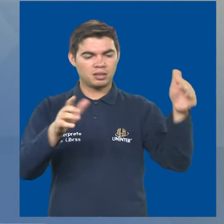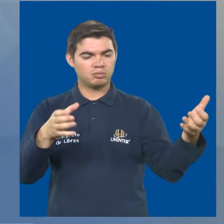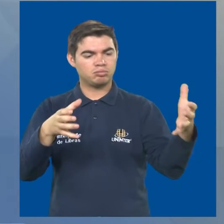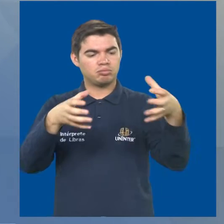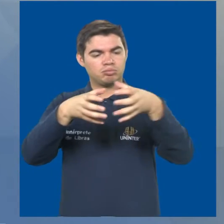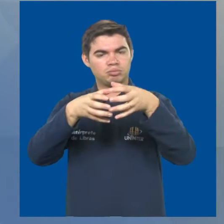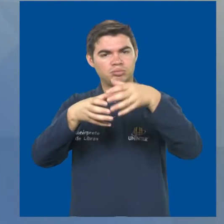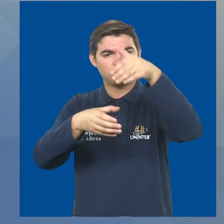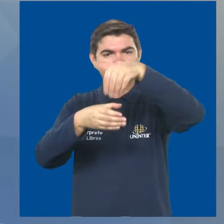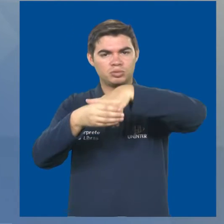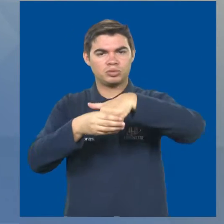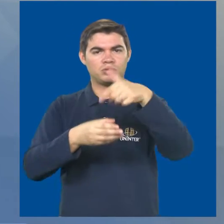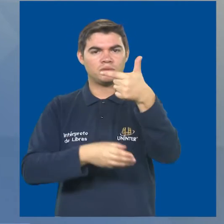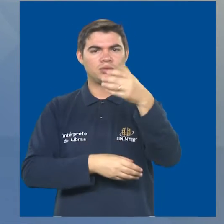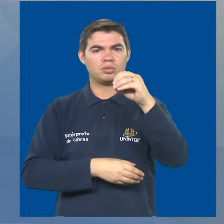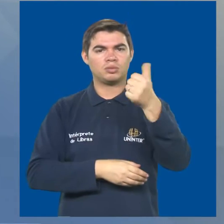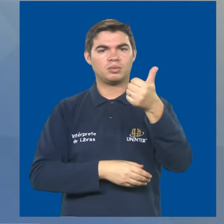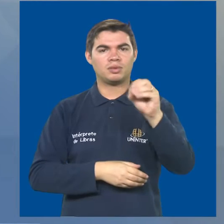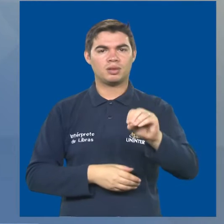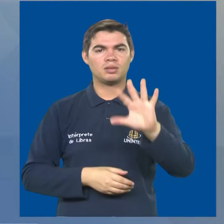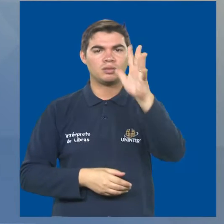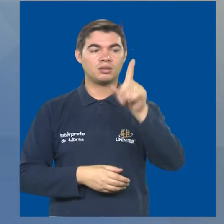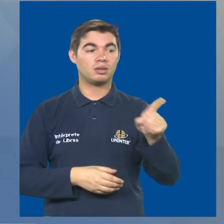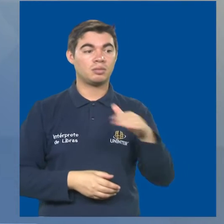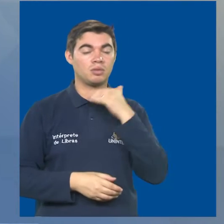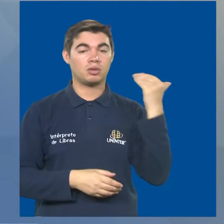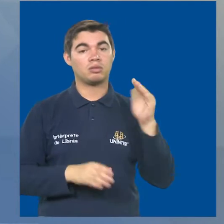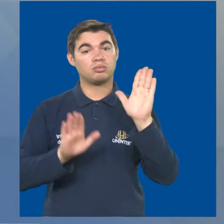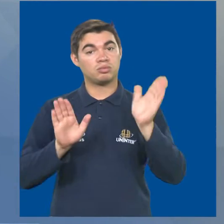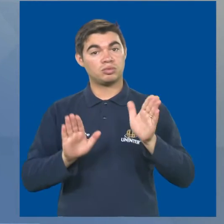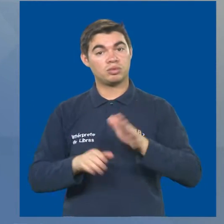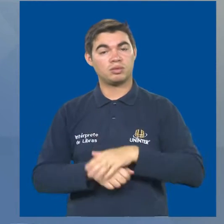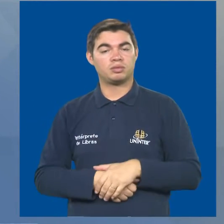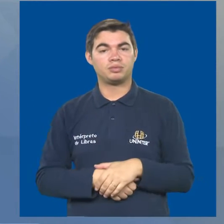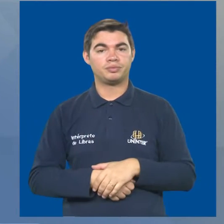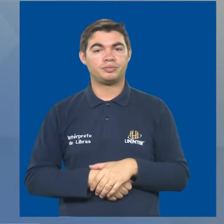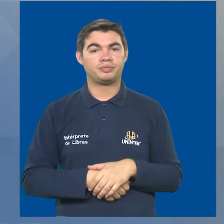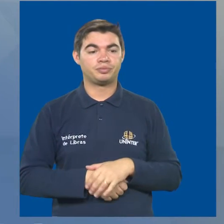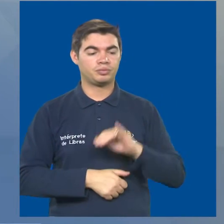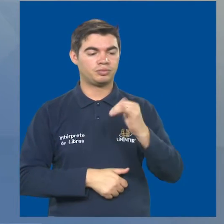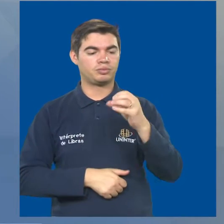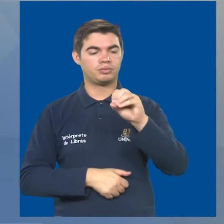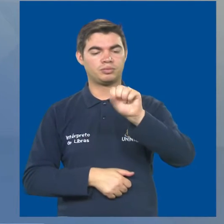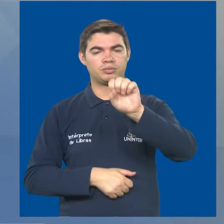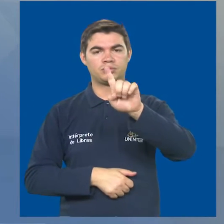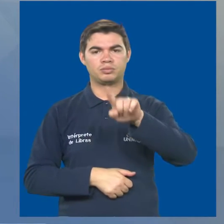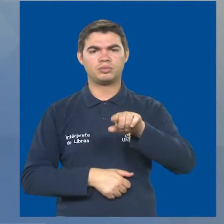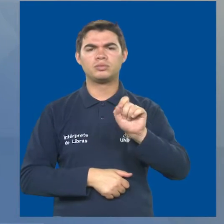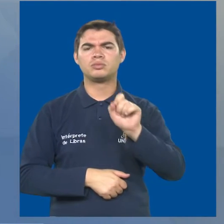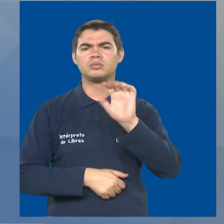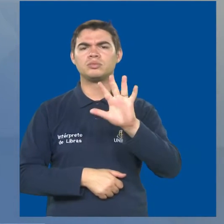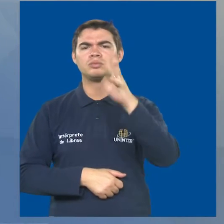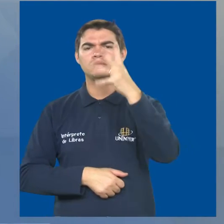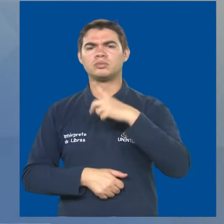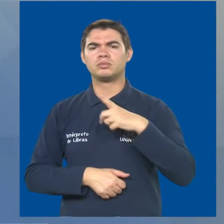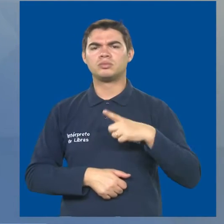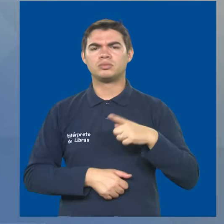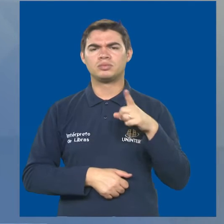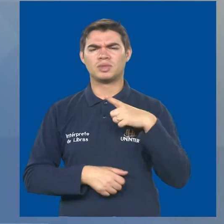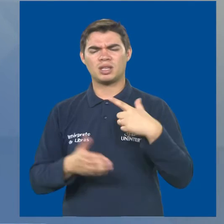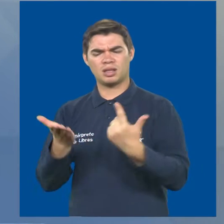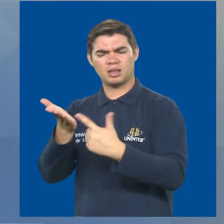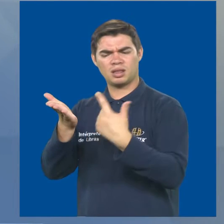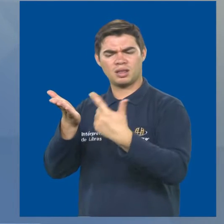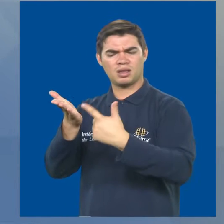quando é a morte acontece a morte do josé amim bom que acontece esse acervo